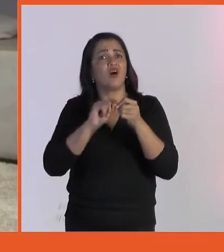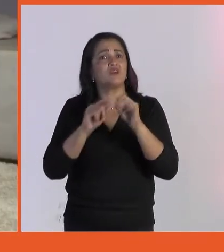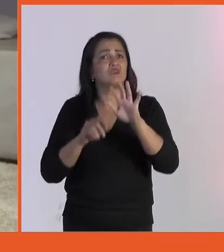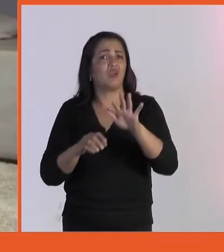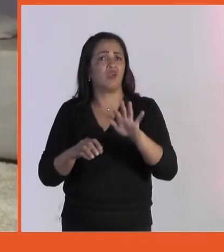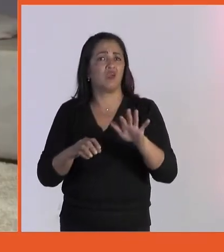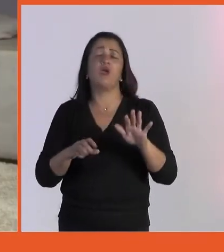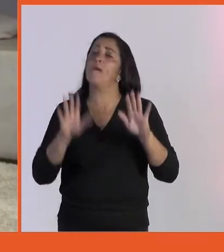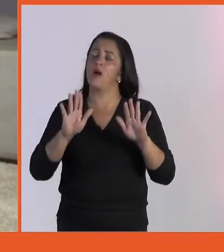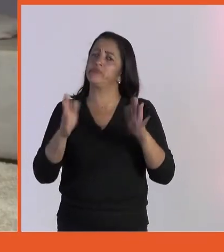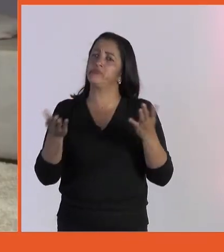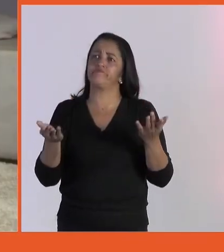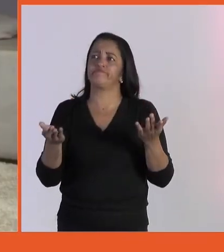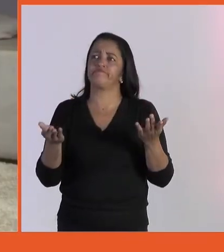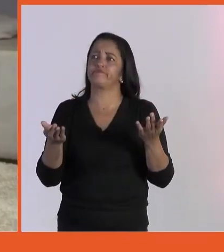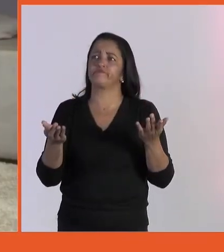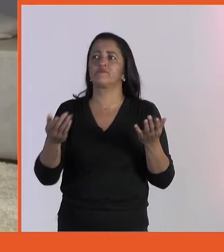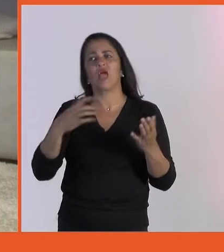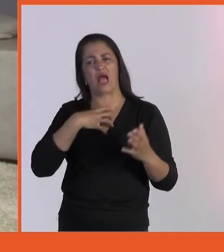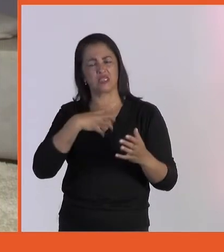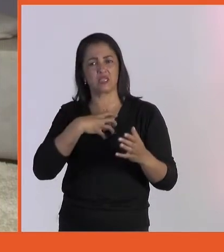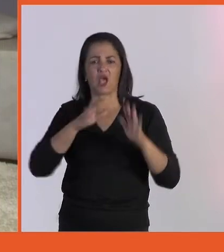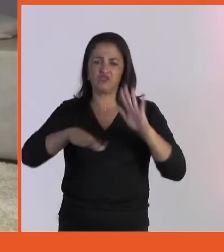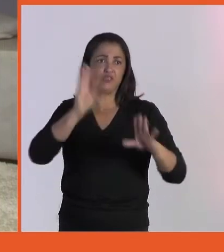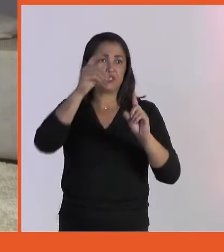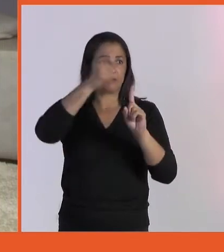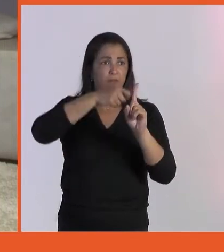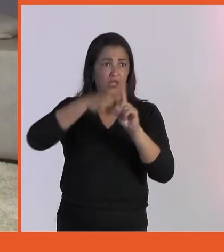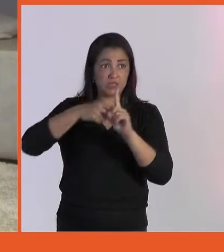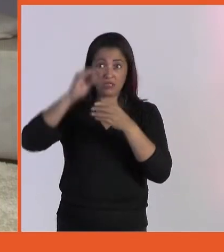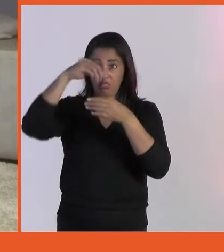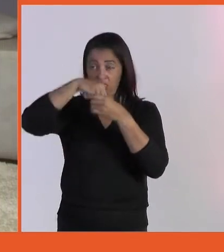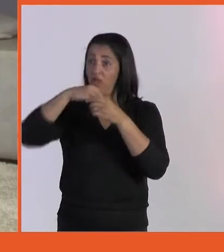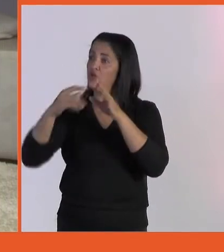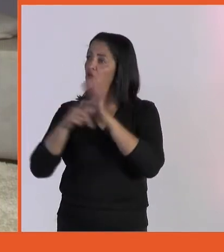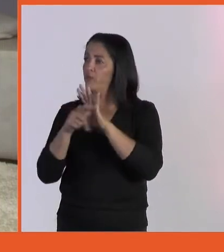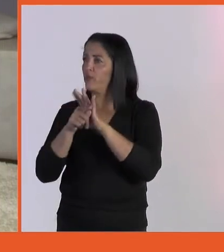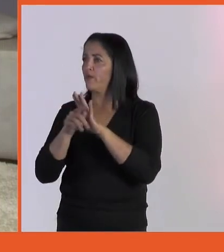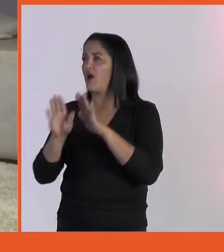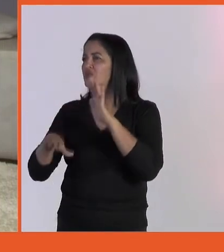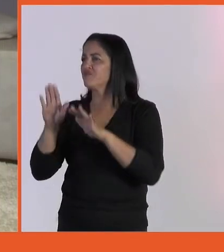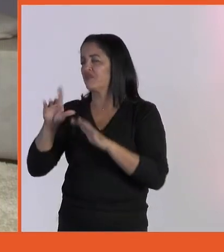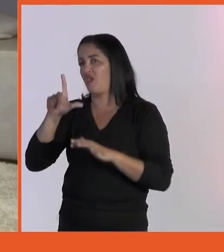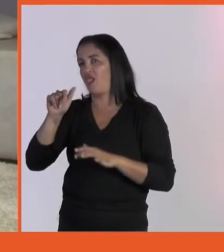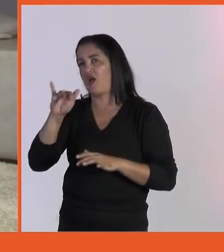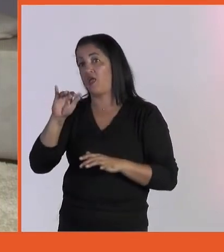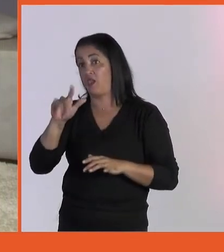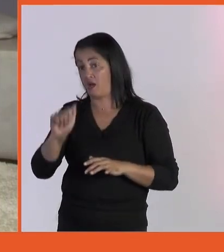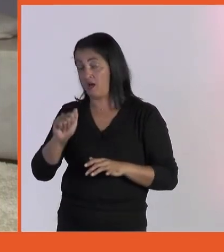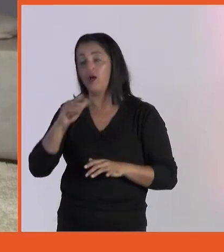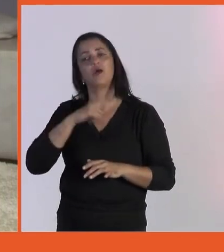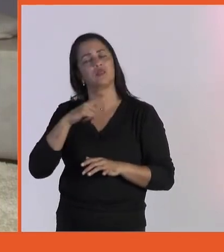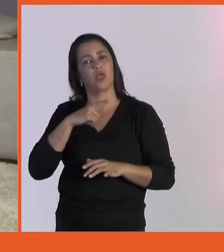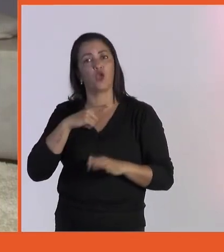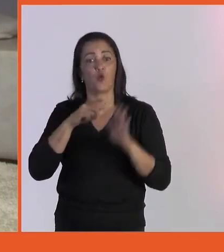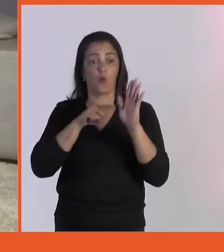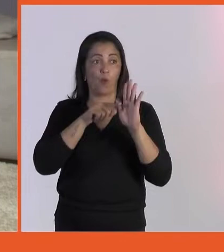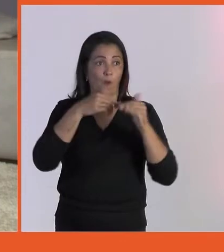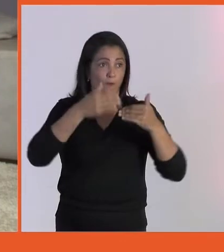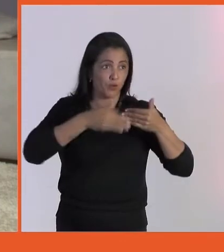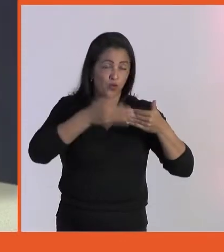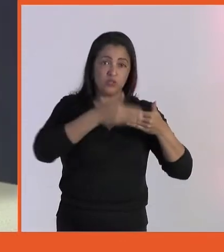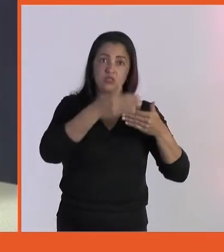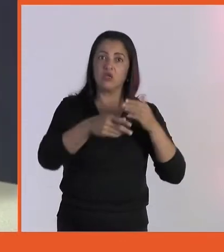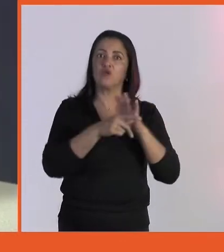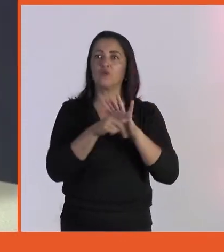Dentro da minha live, assim, tem memes internos que eu chamo. Que, aliás, é um processo de identificação que eu uso